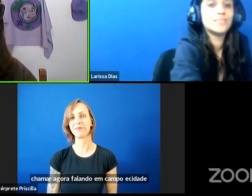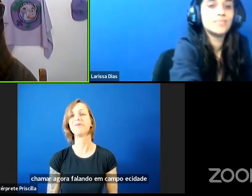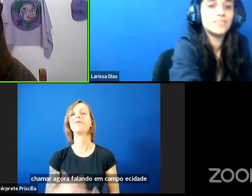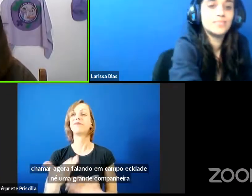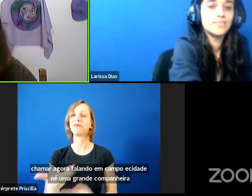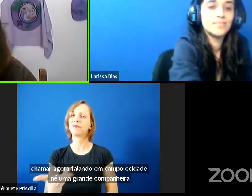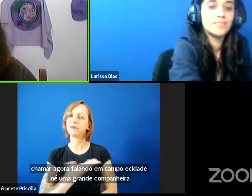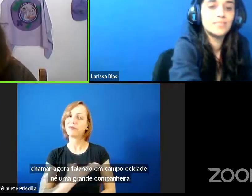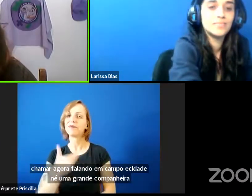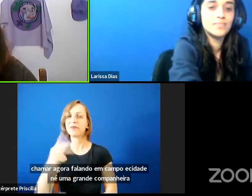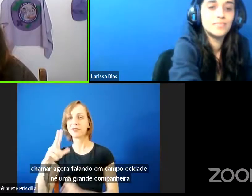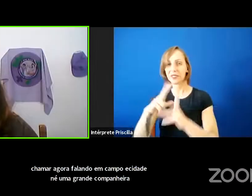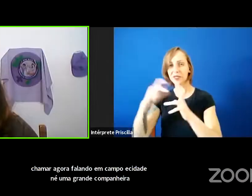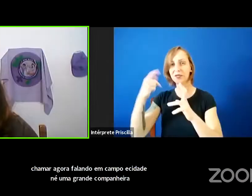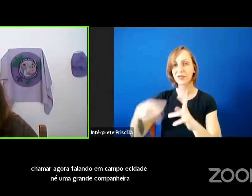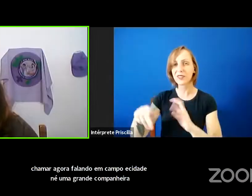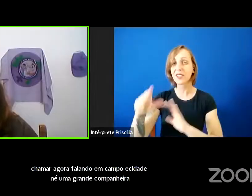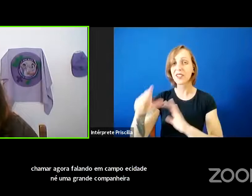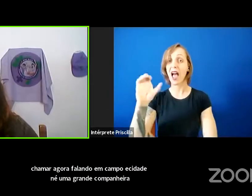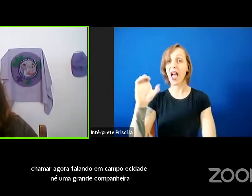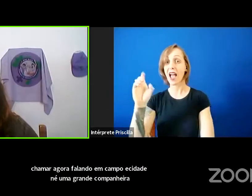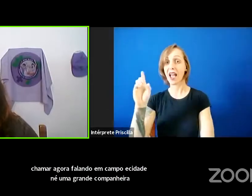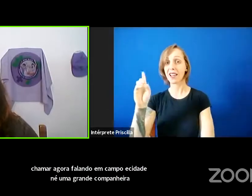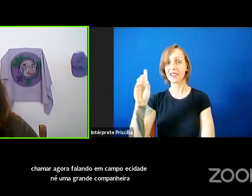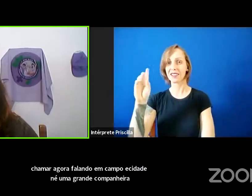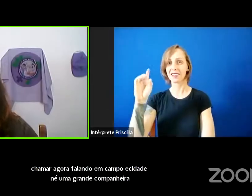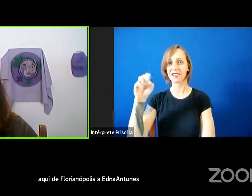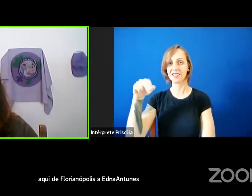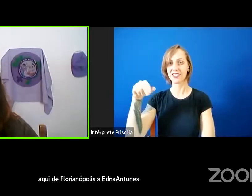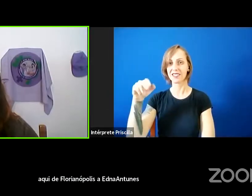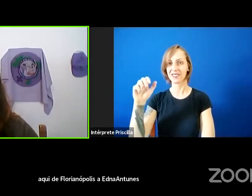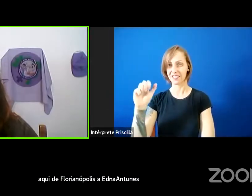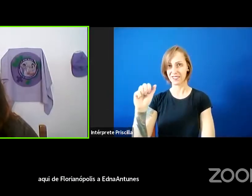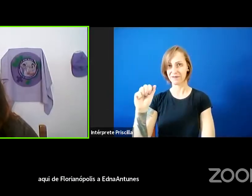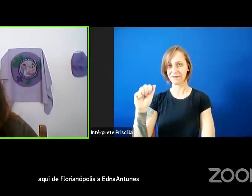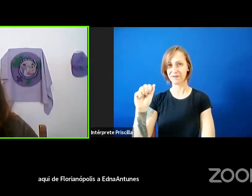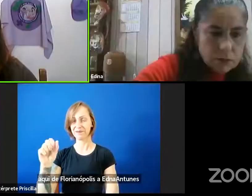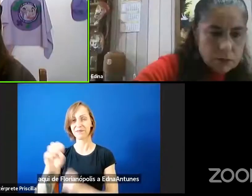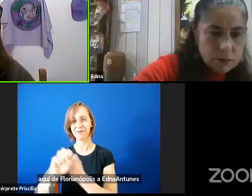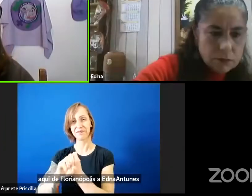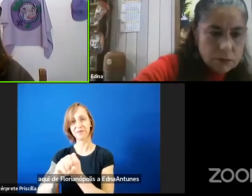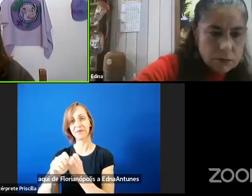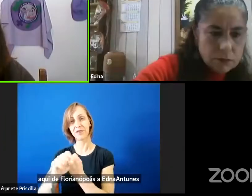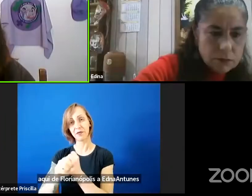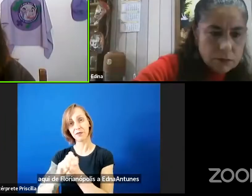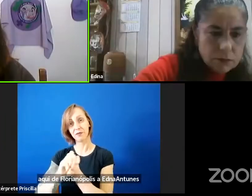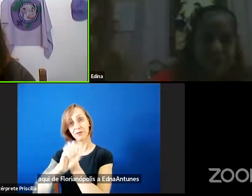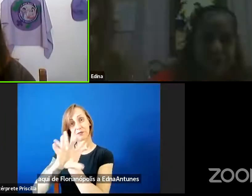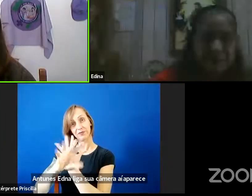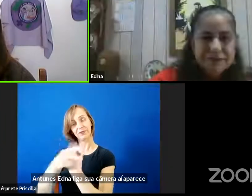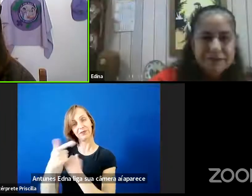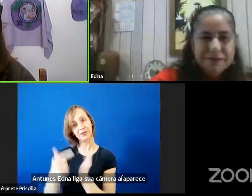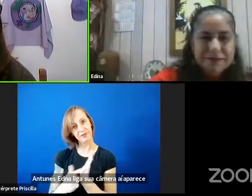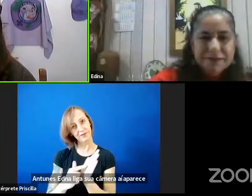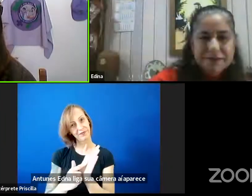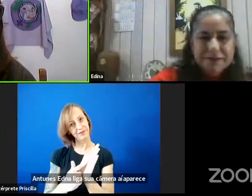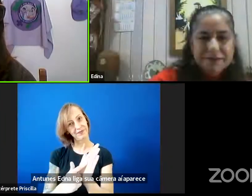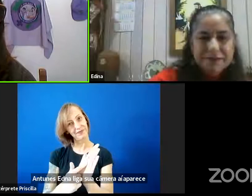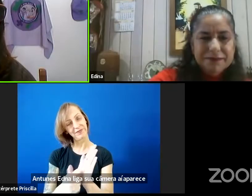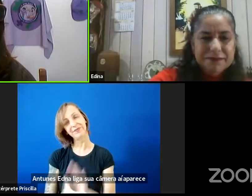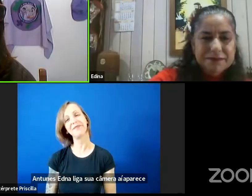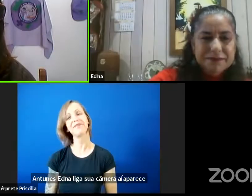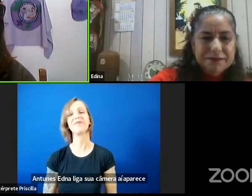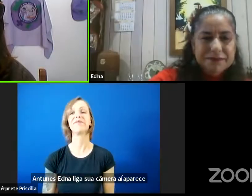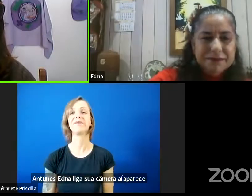a Edna Antunes. Edna, liga sua câmera aí, aparece para nós. A Edna,